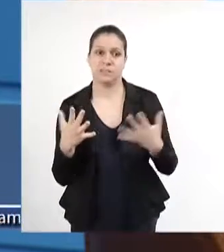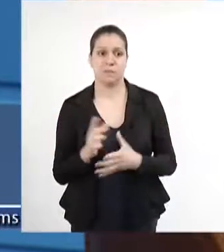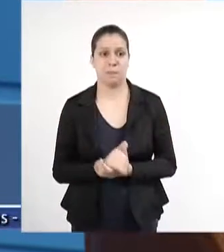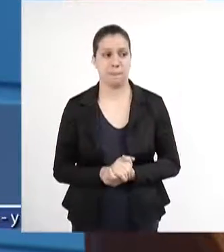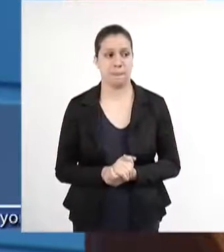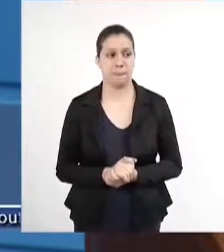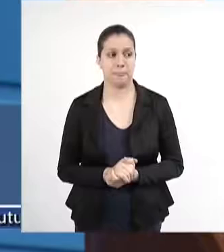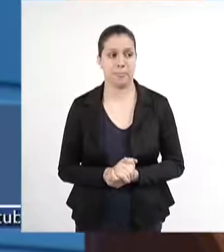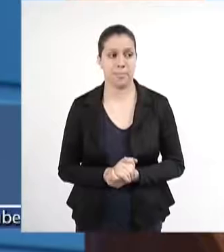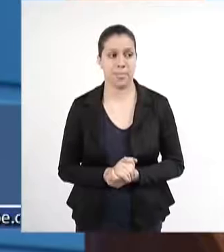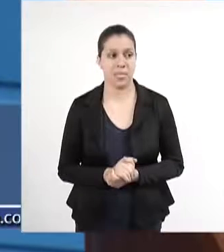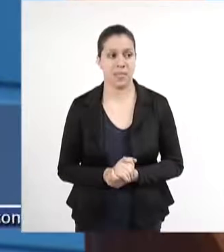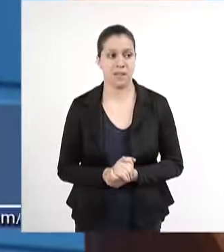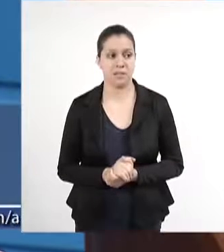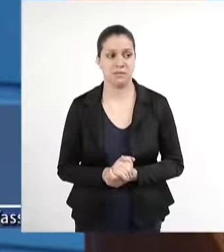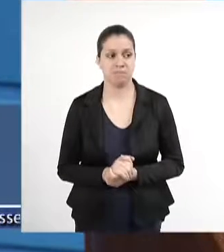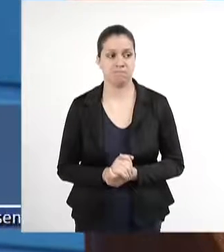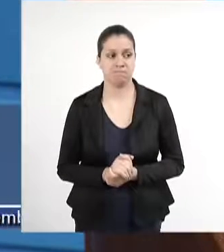menor índice